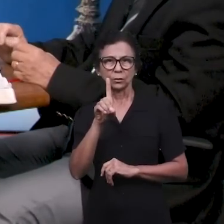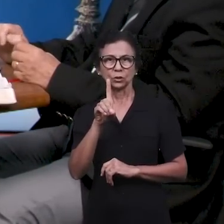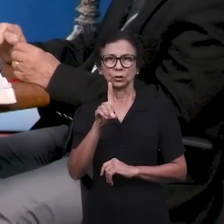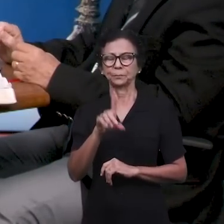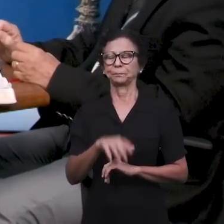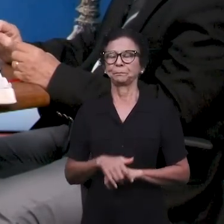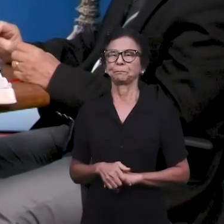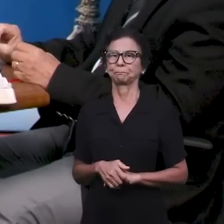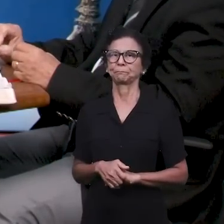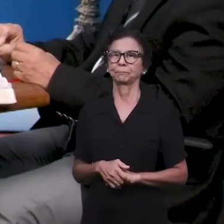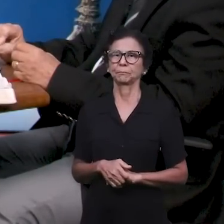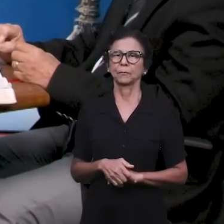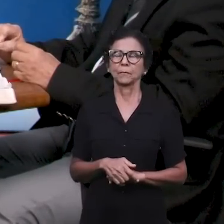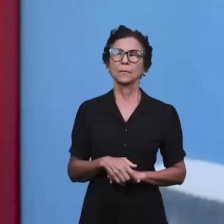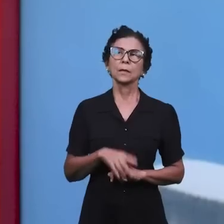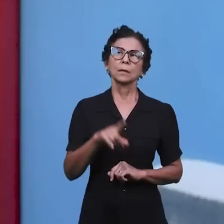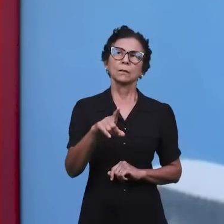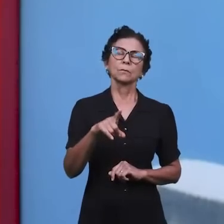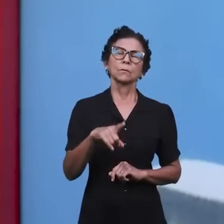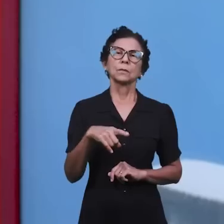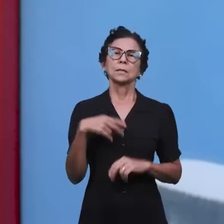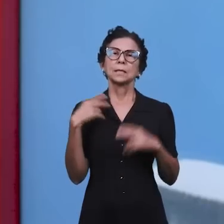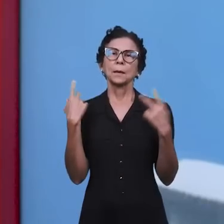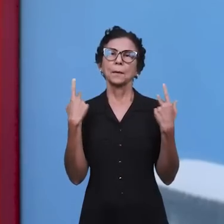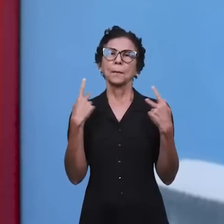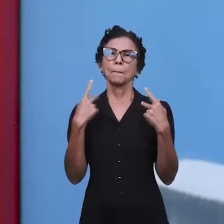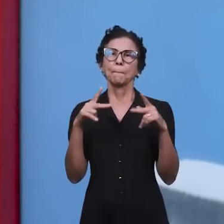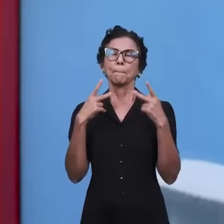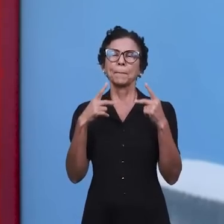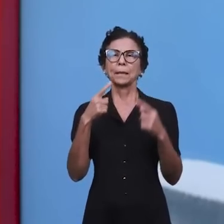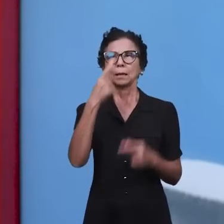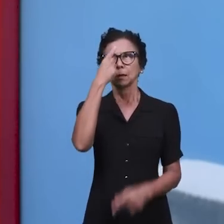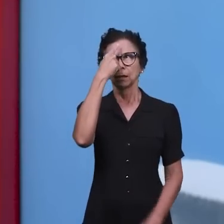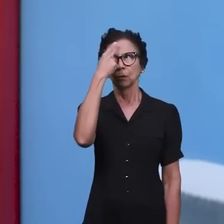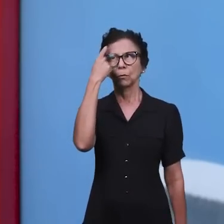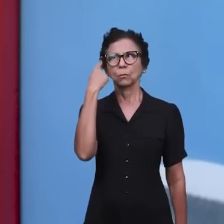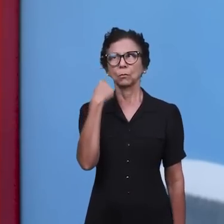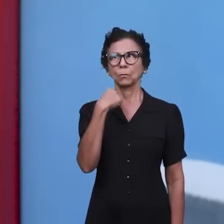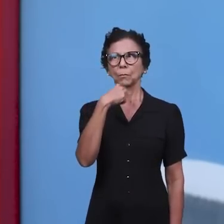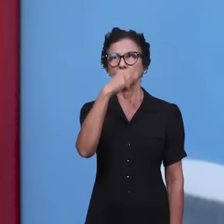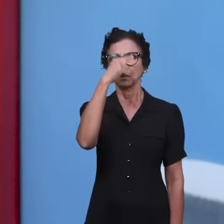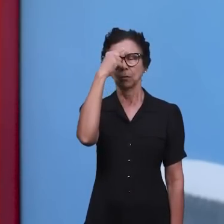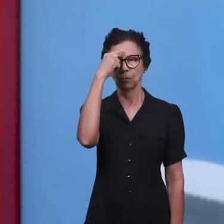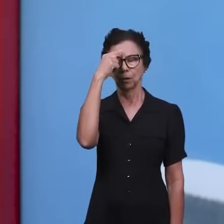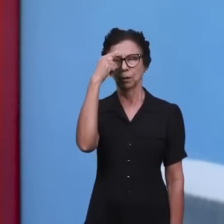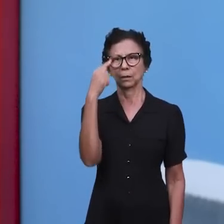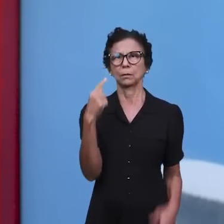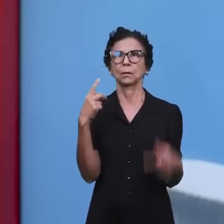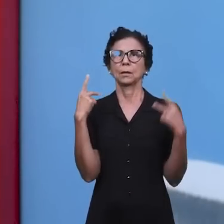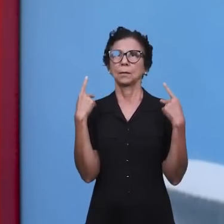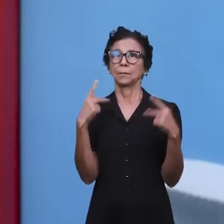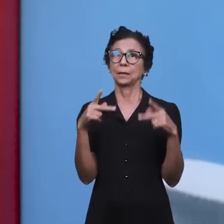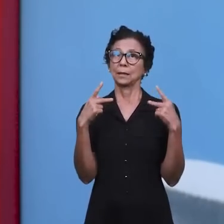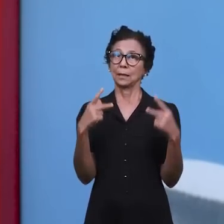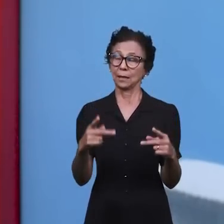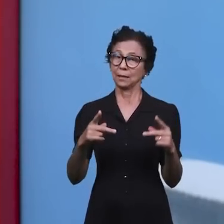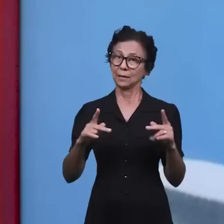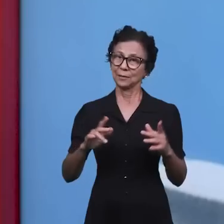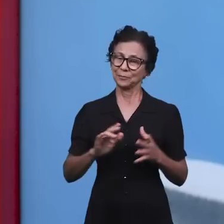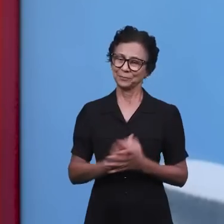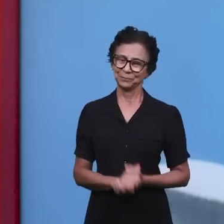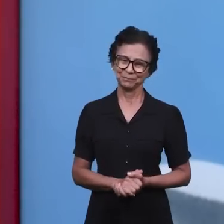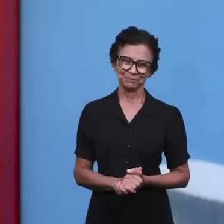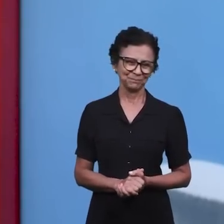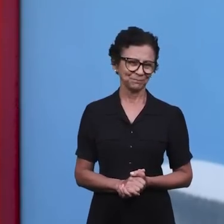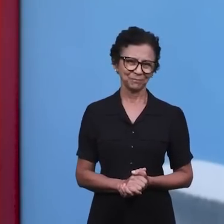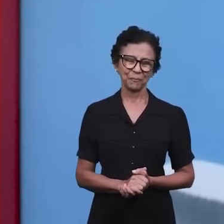mensagem de 1 hora, você não precisa fazer jejum nenhum nem orar muita coisa, mas se você precisa entregar aquela mensagem em meia